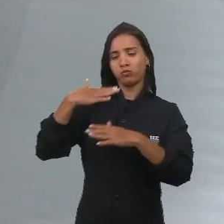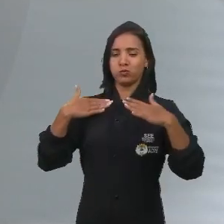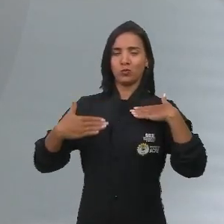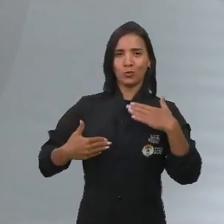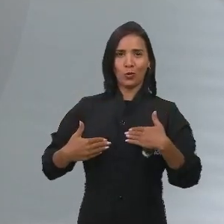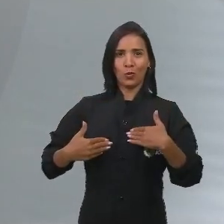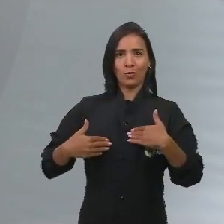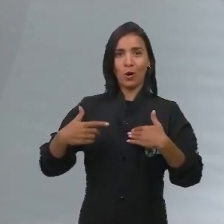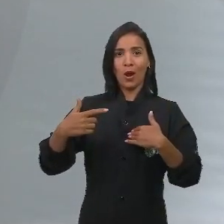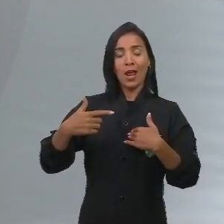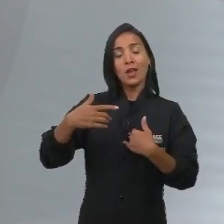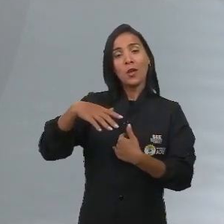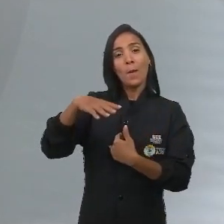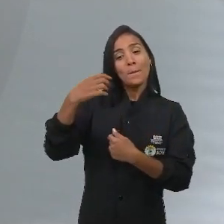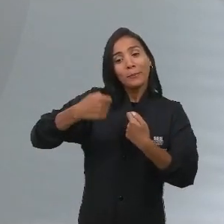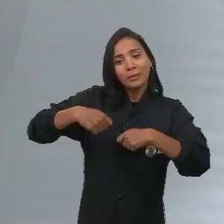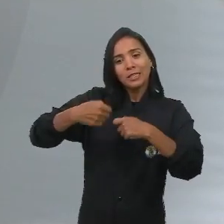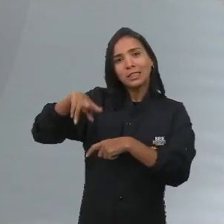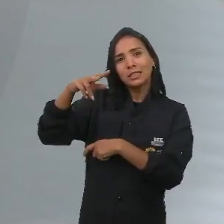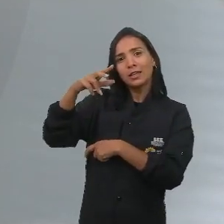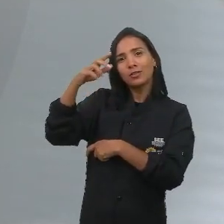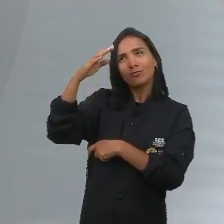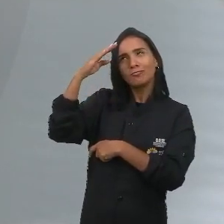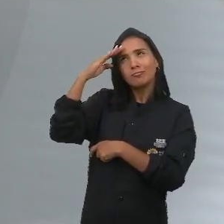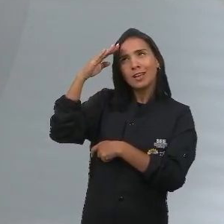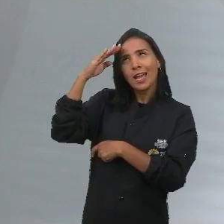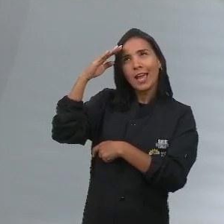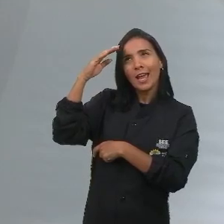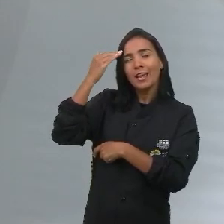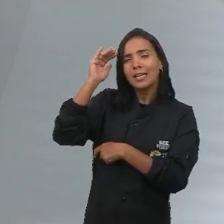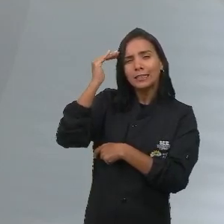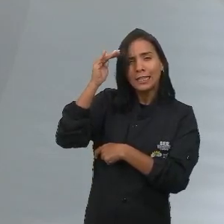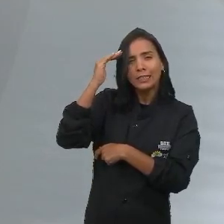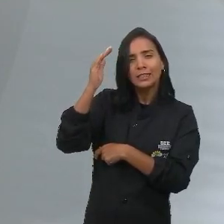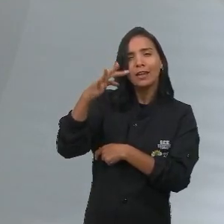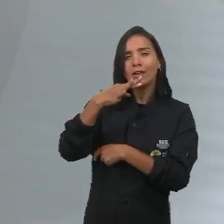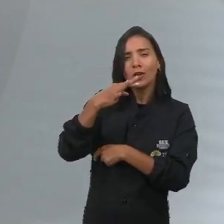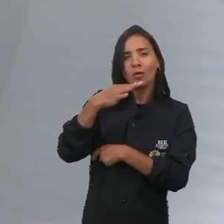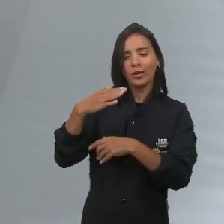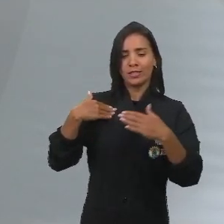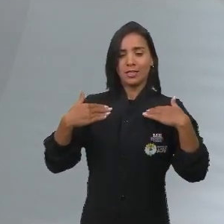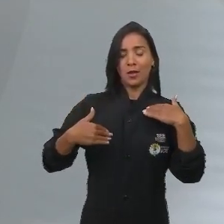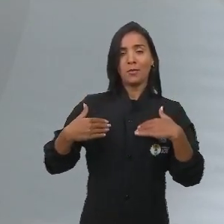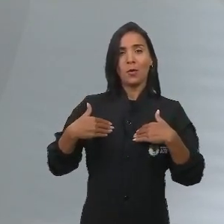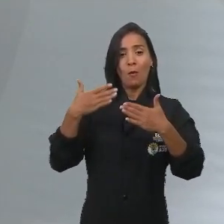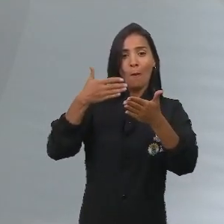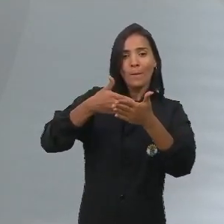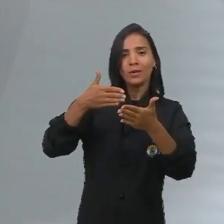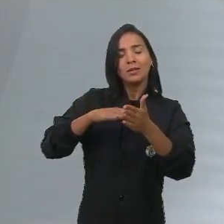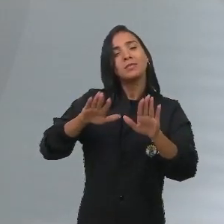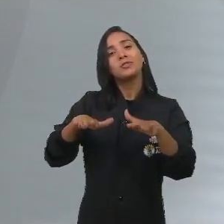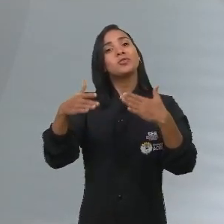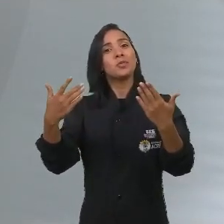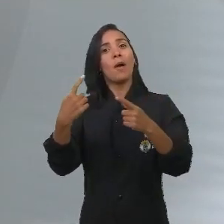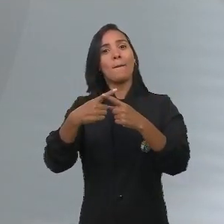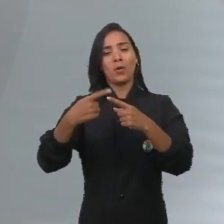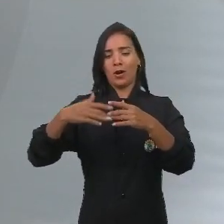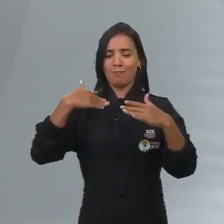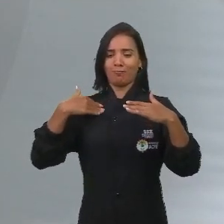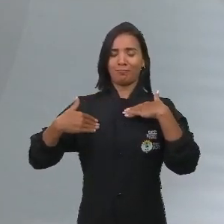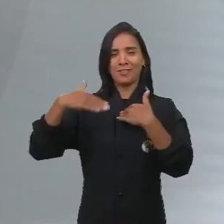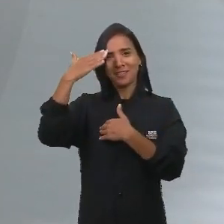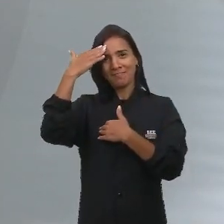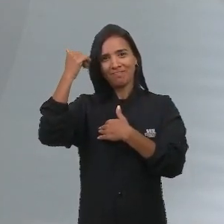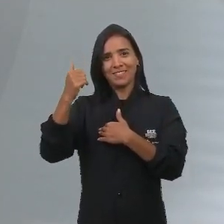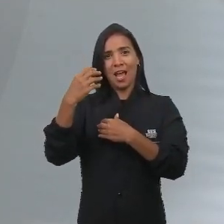conhecimentos então a cultura vai ser esse direcionamento de fazer com que o corpo tenha determinado saber e esse